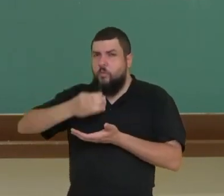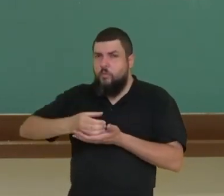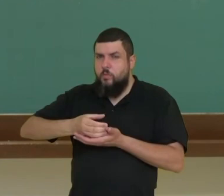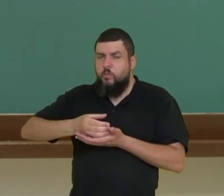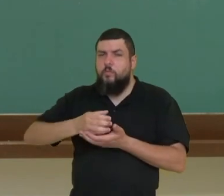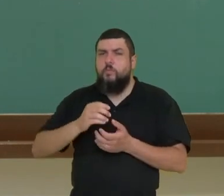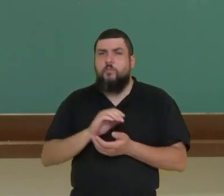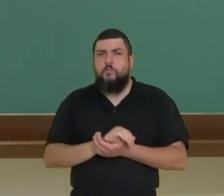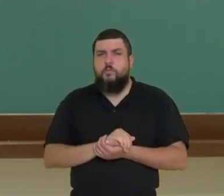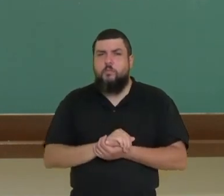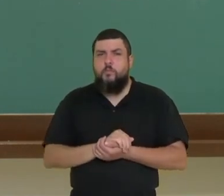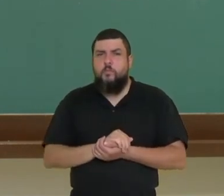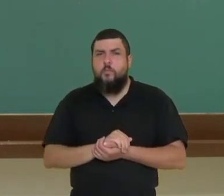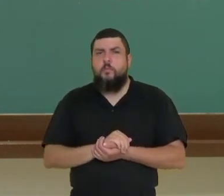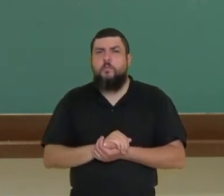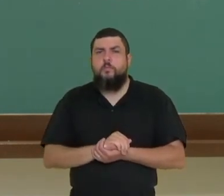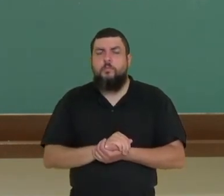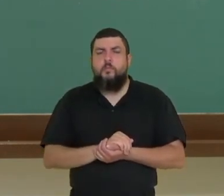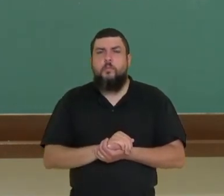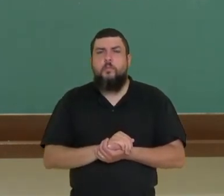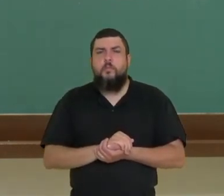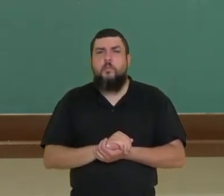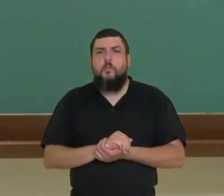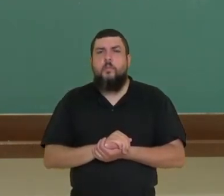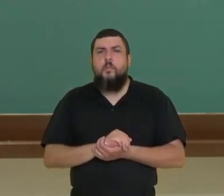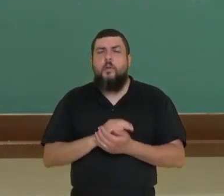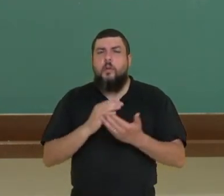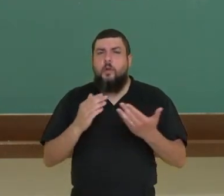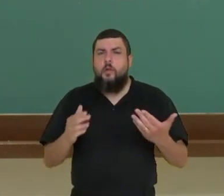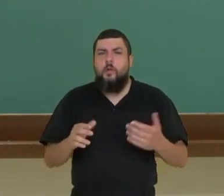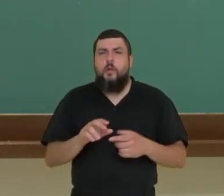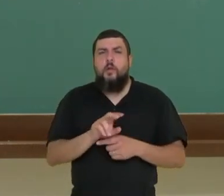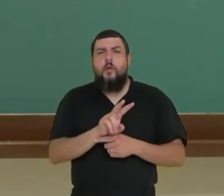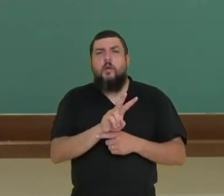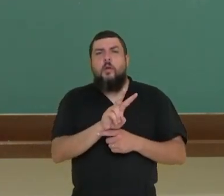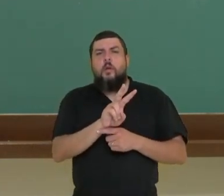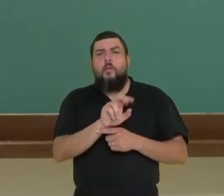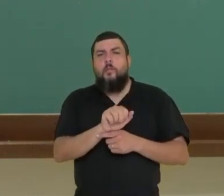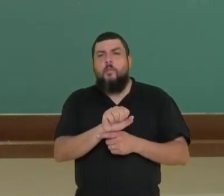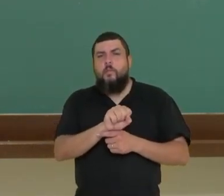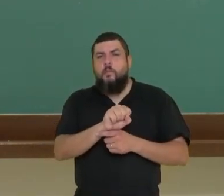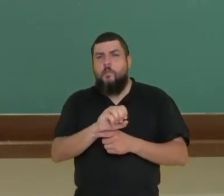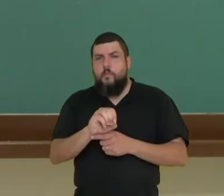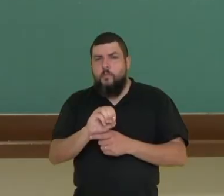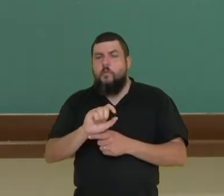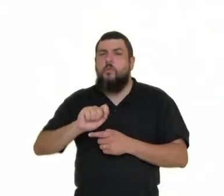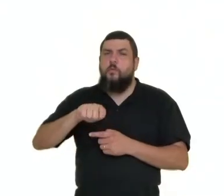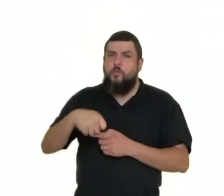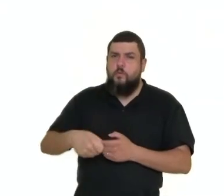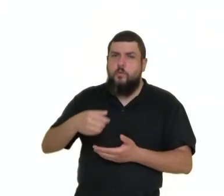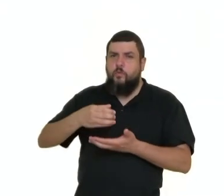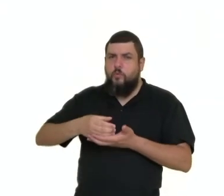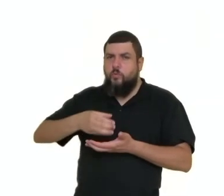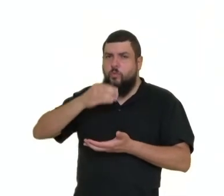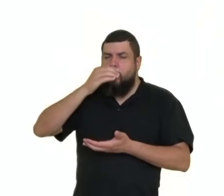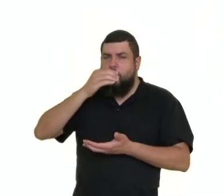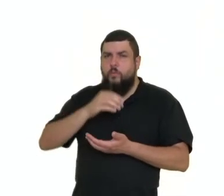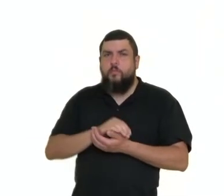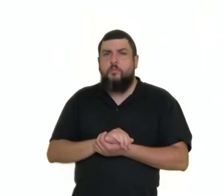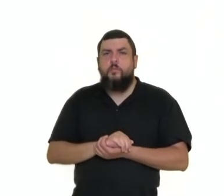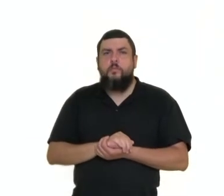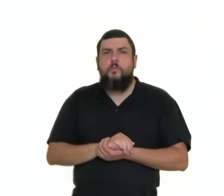tá? Baço é um copo. Então, por isso que, ó, baço de leite, bacito de leite. E mantequilha